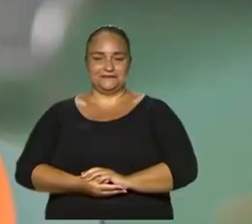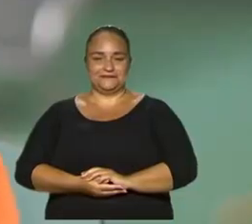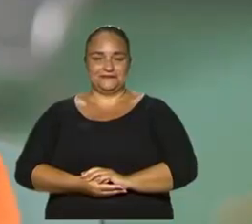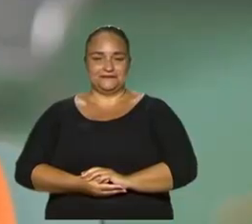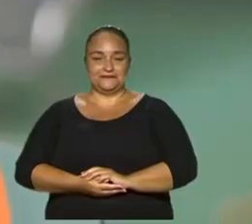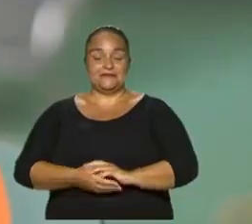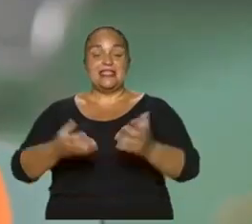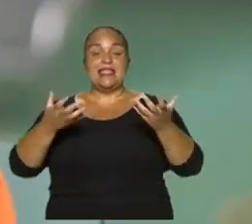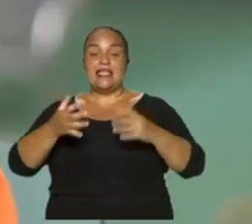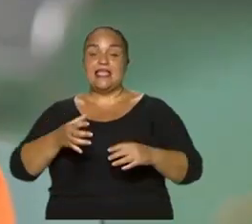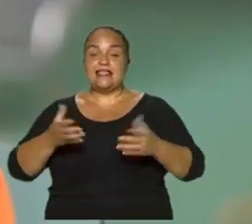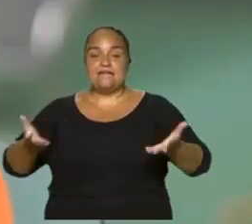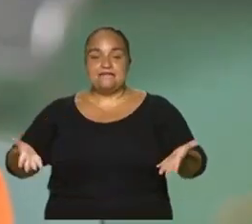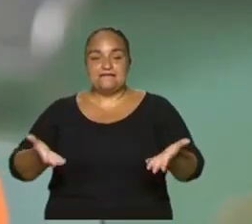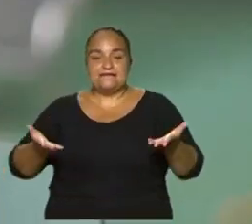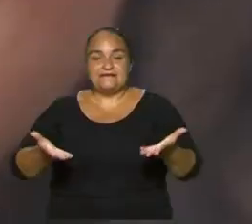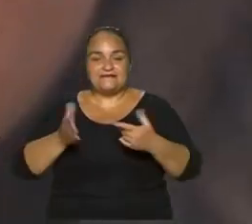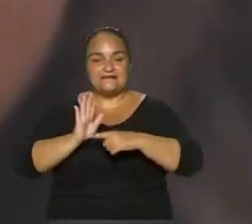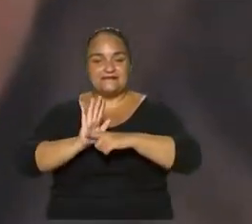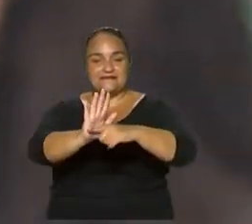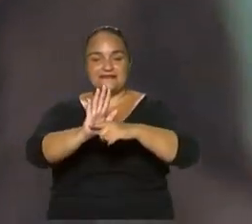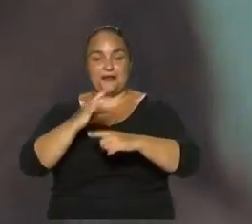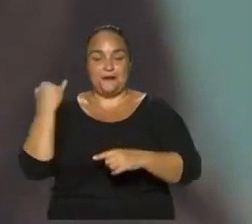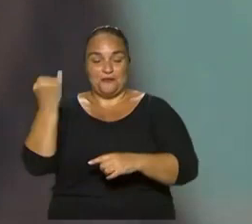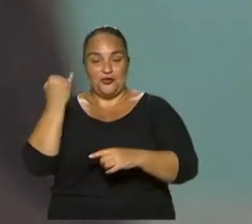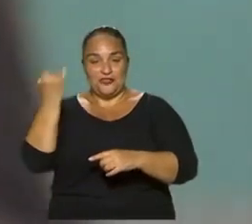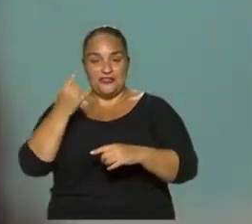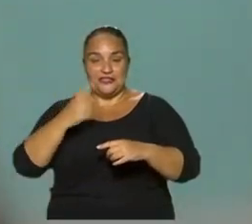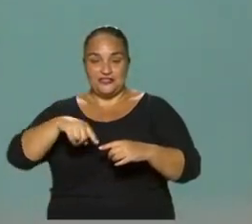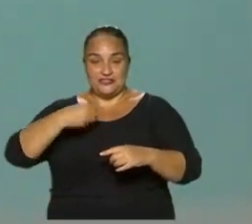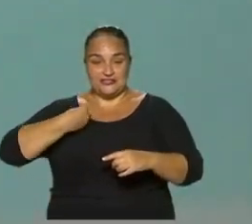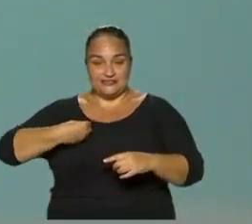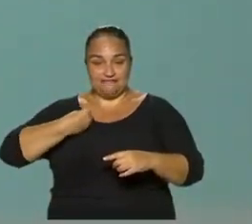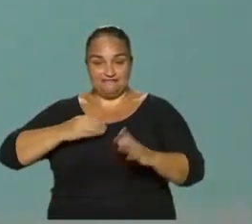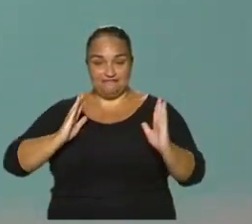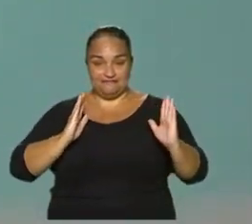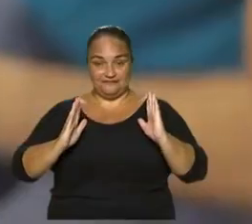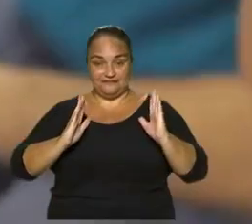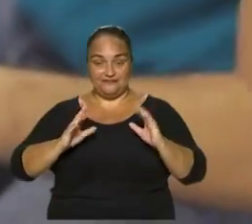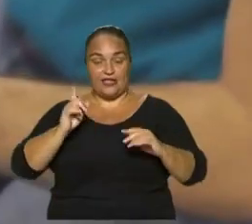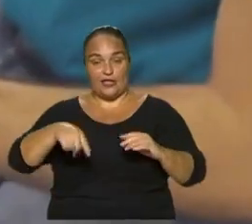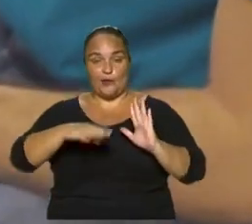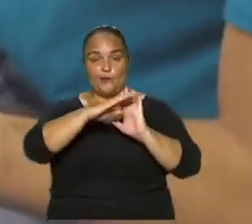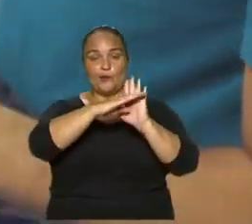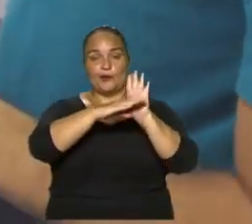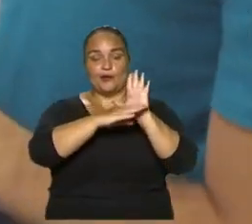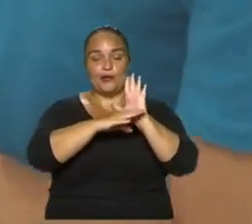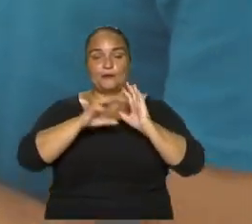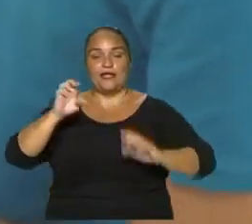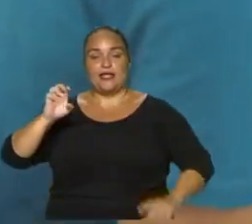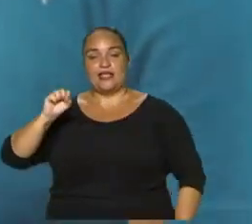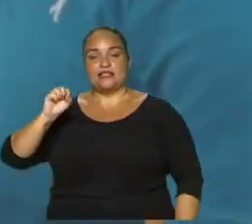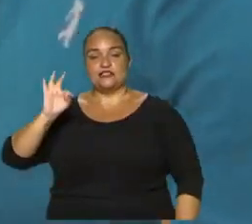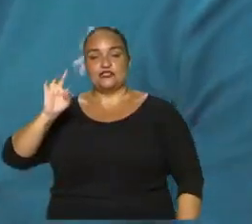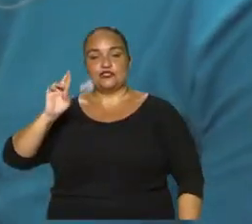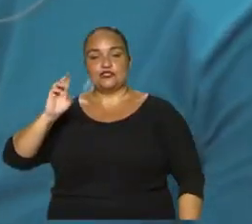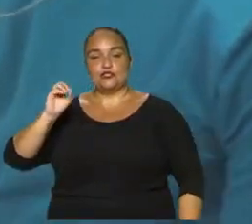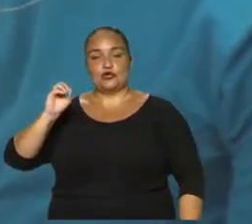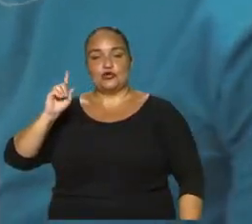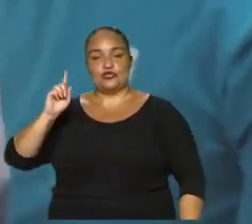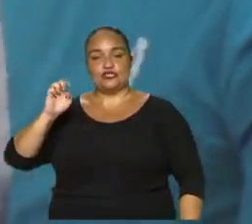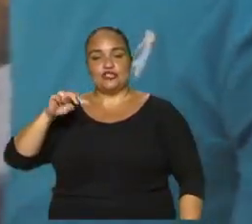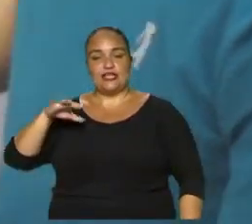Quem dá esse empurrãozinho tão importante nesta fase da vida é o programa Estrogênias, fruto de